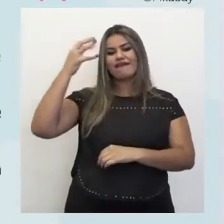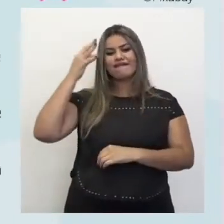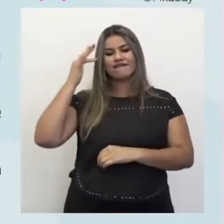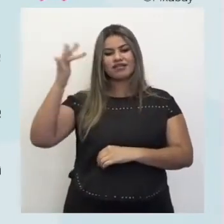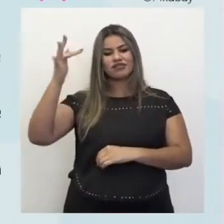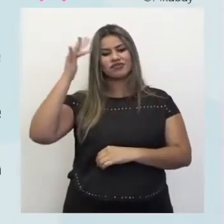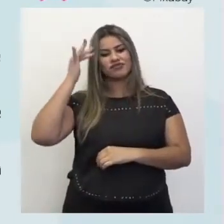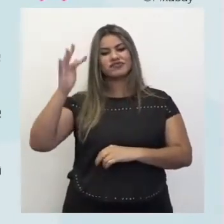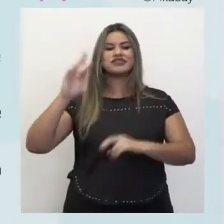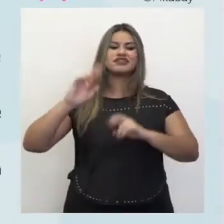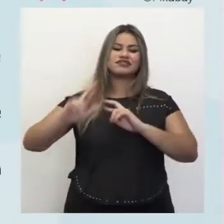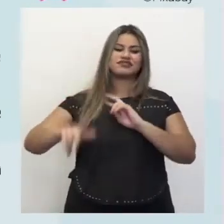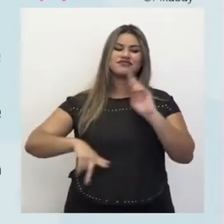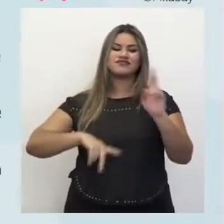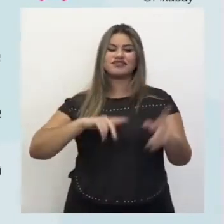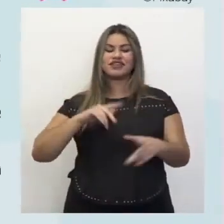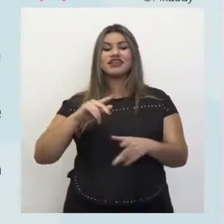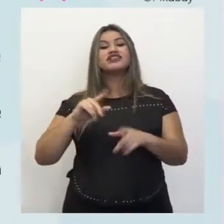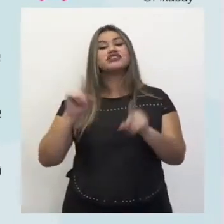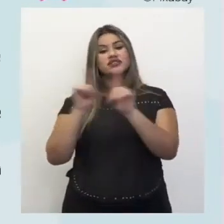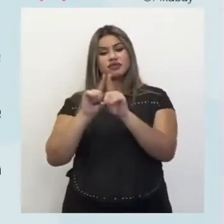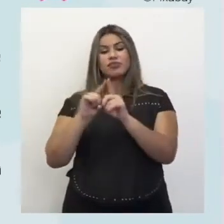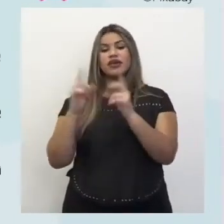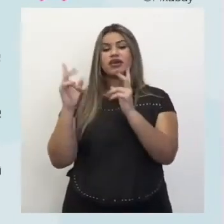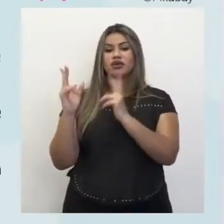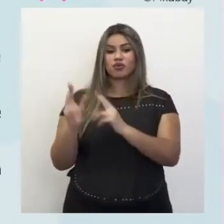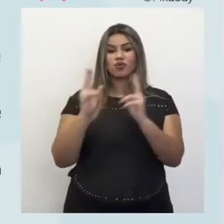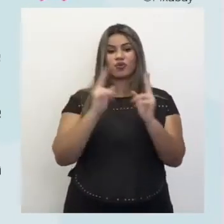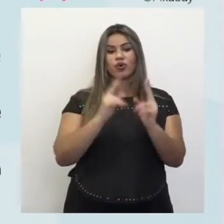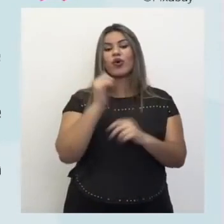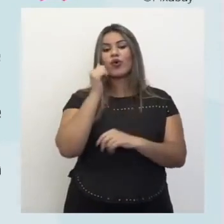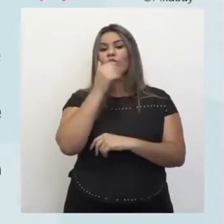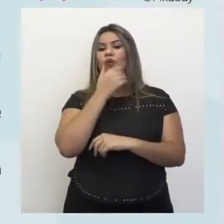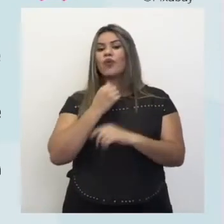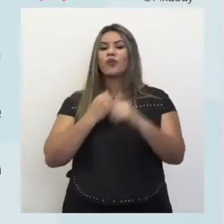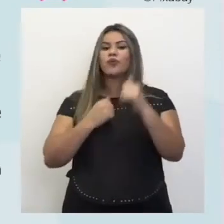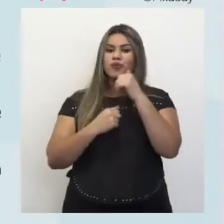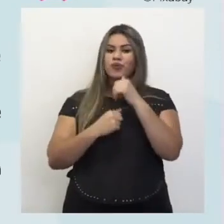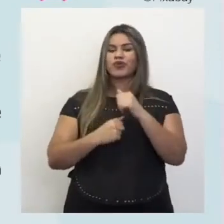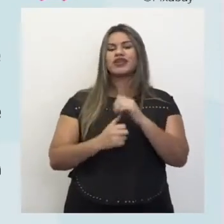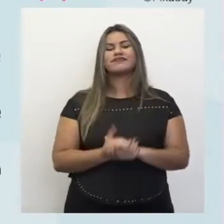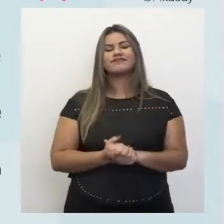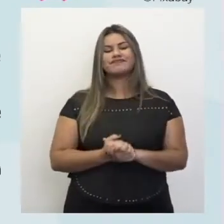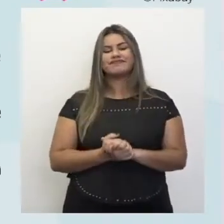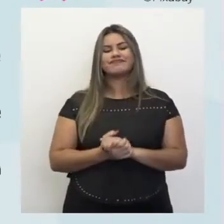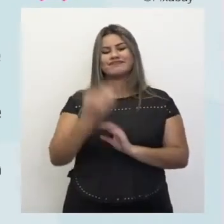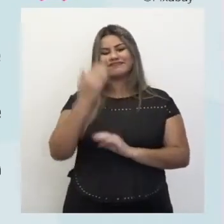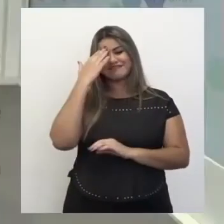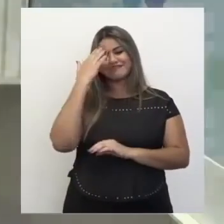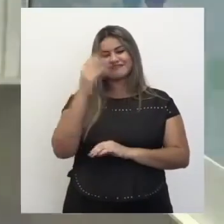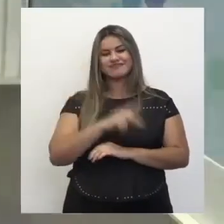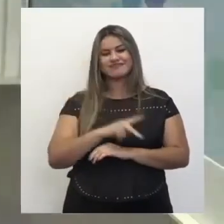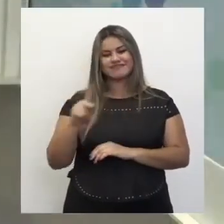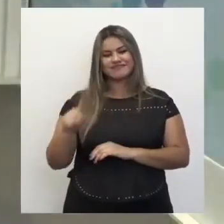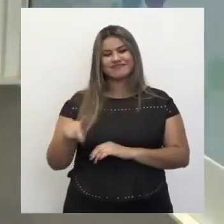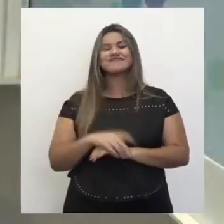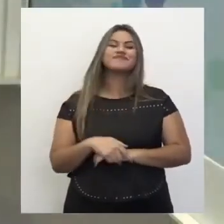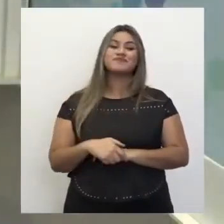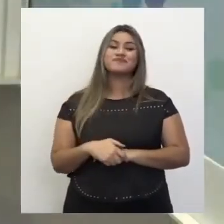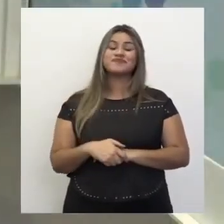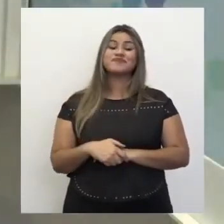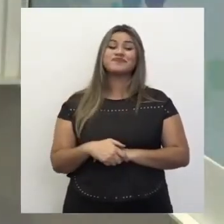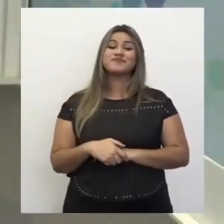sobre as diferenças e igualdade entre homens e mulheres. Muito obrigado, professora. Gente, ó, vejam